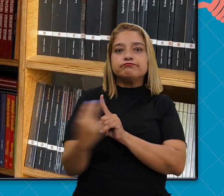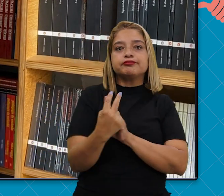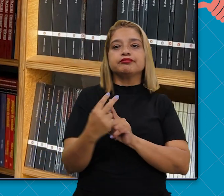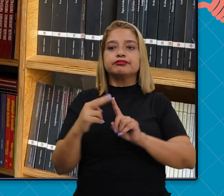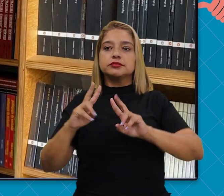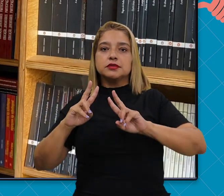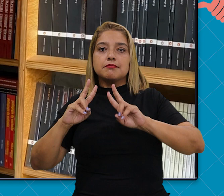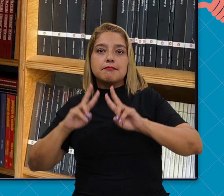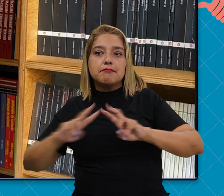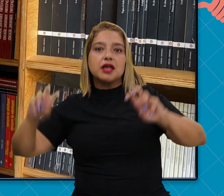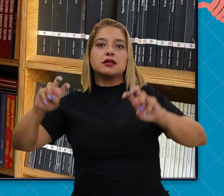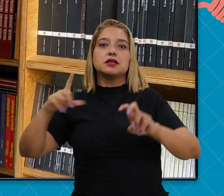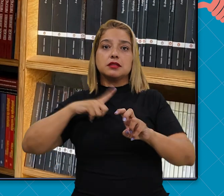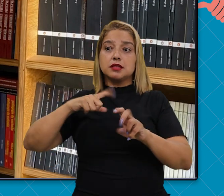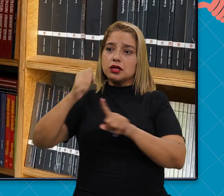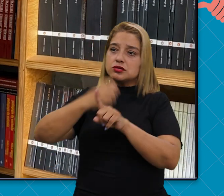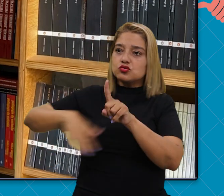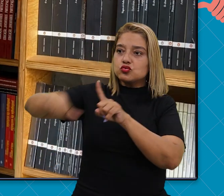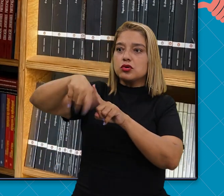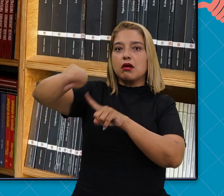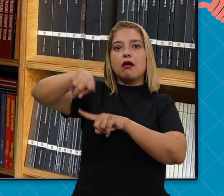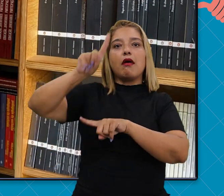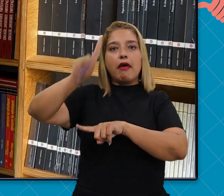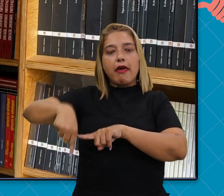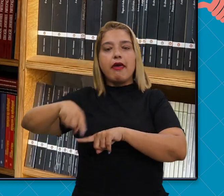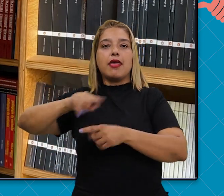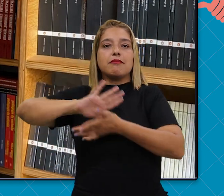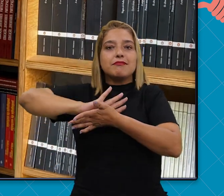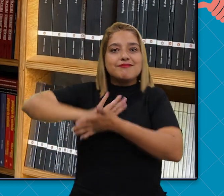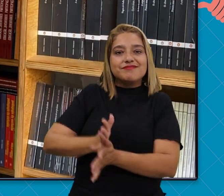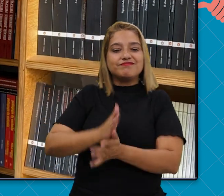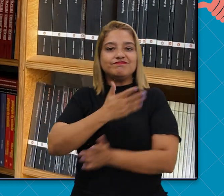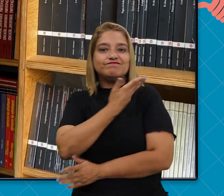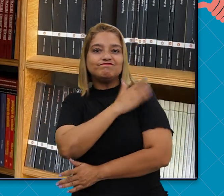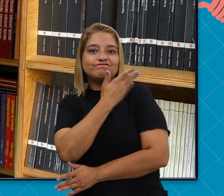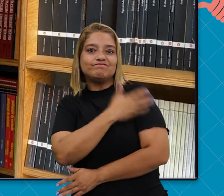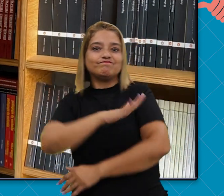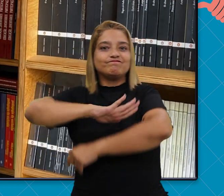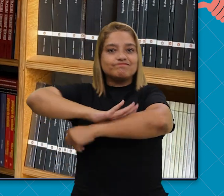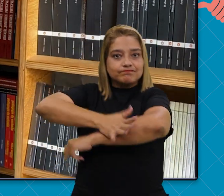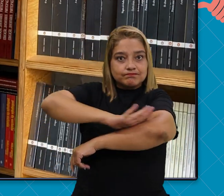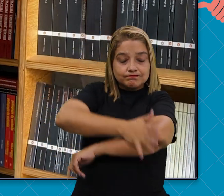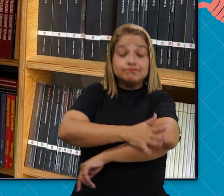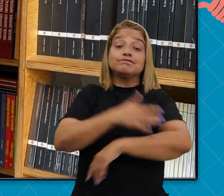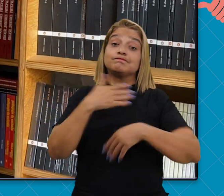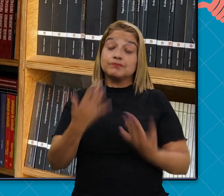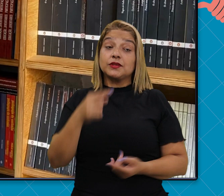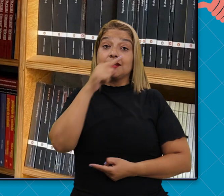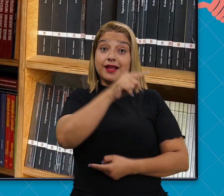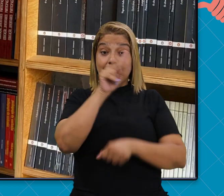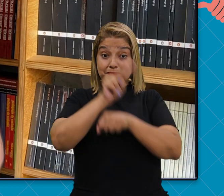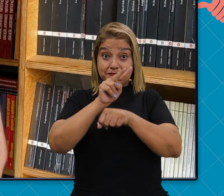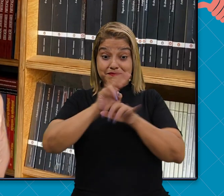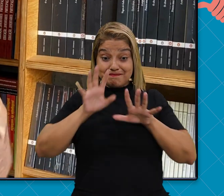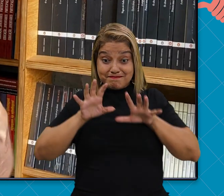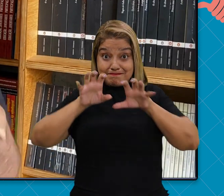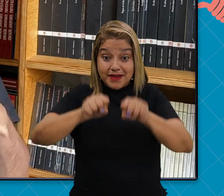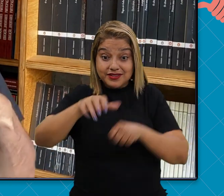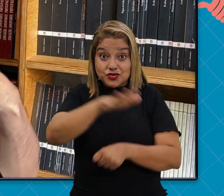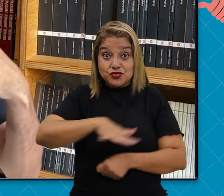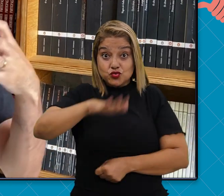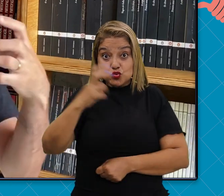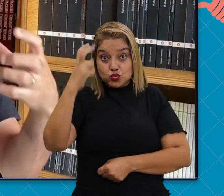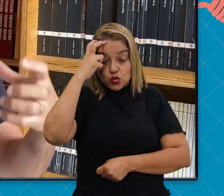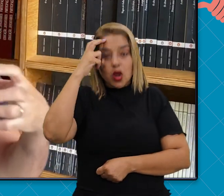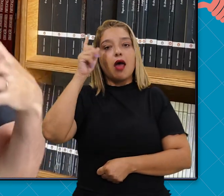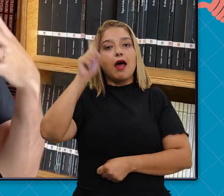que vivemos numa sociedade preconceituosa, racista, né? E o patrimônio pode ser meio